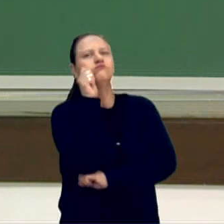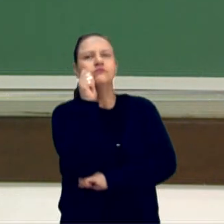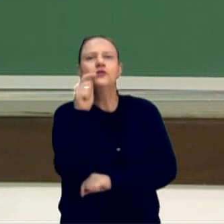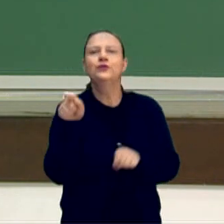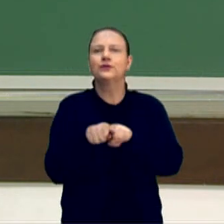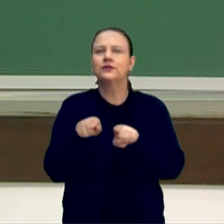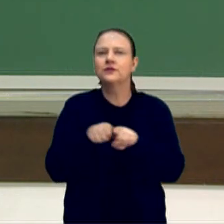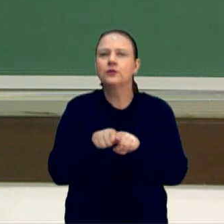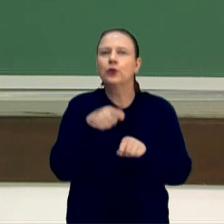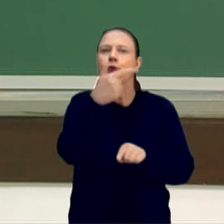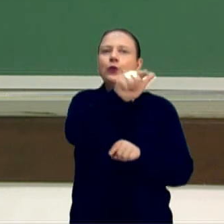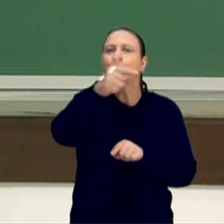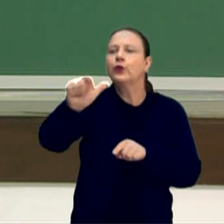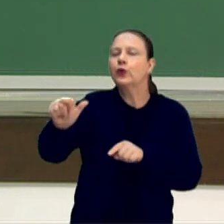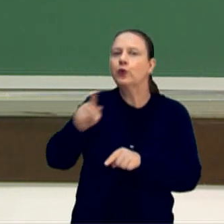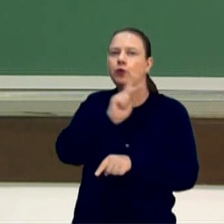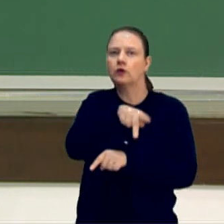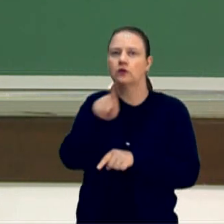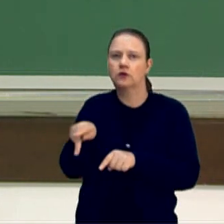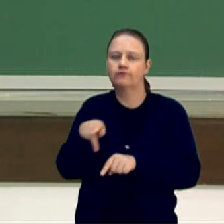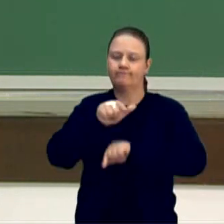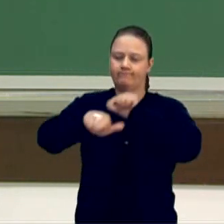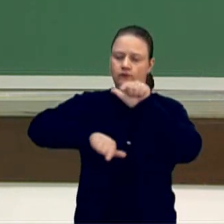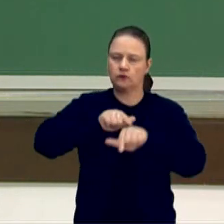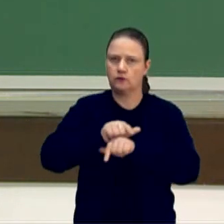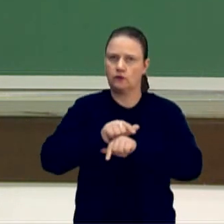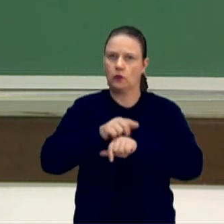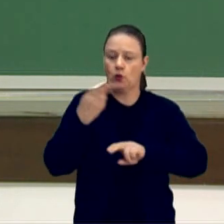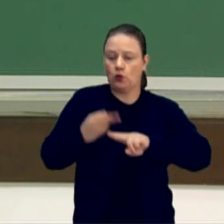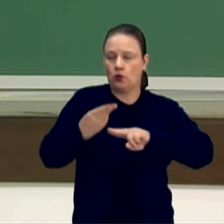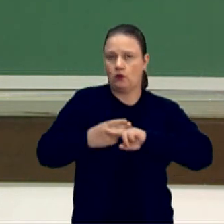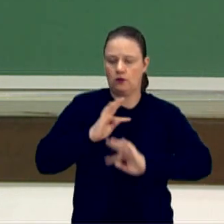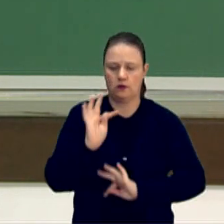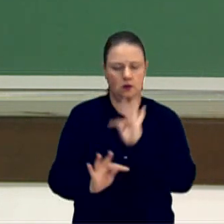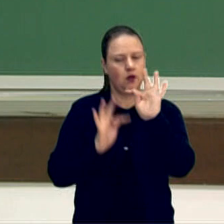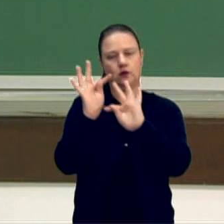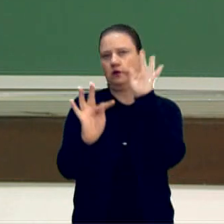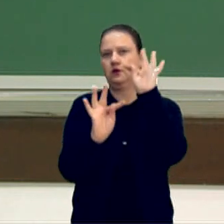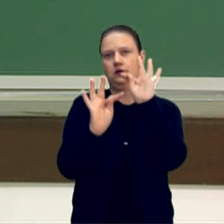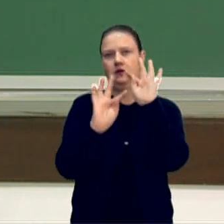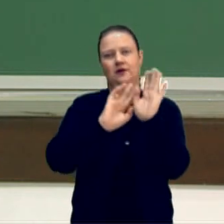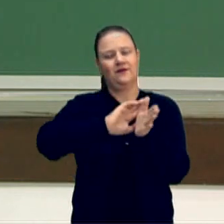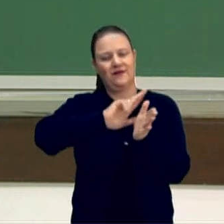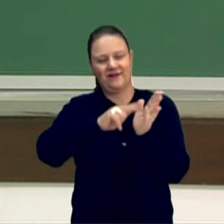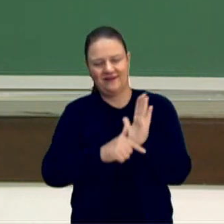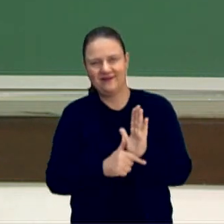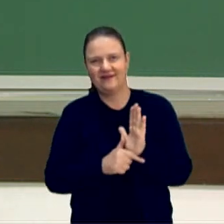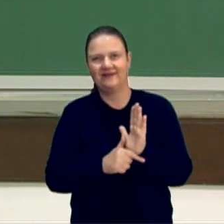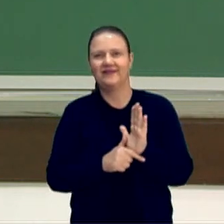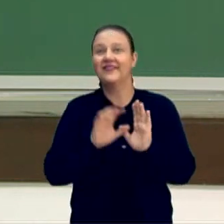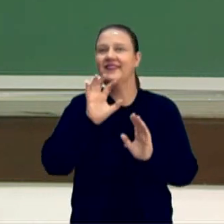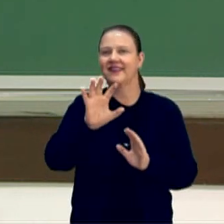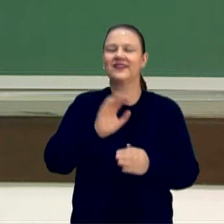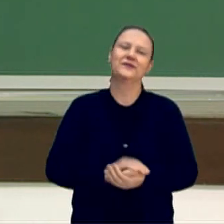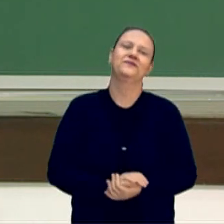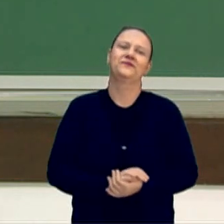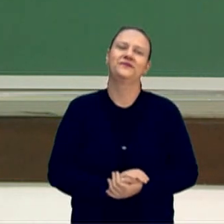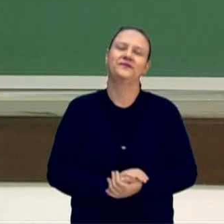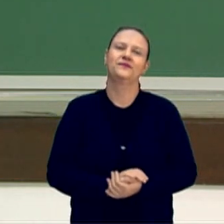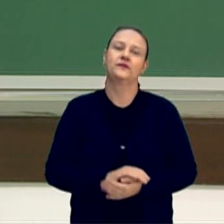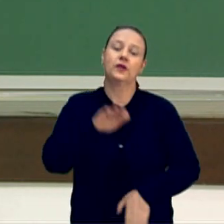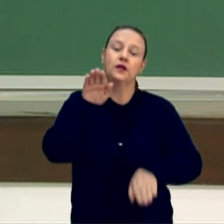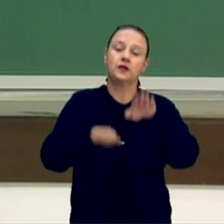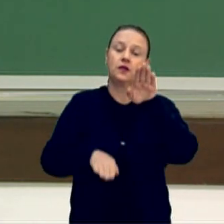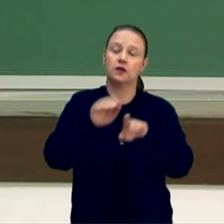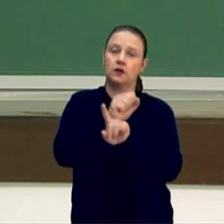professores, utilizando as tecnologias disponíveis para você, ok? Então seria isso, essa questão da